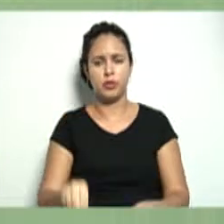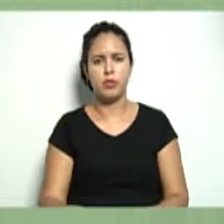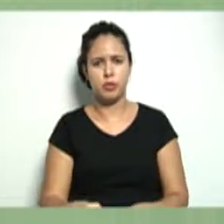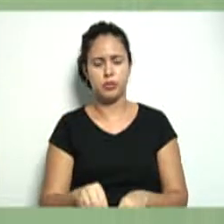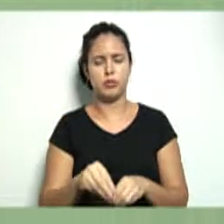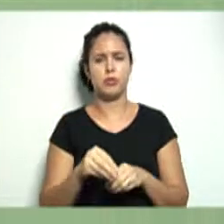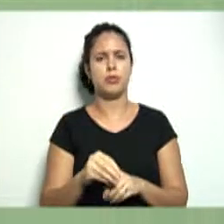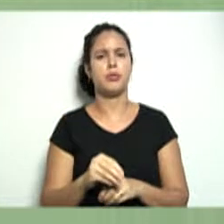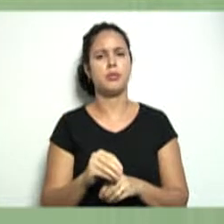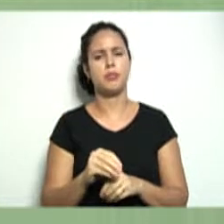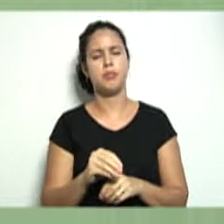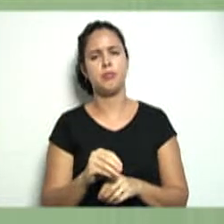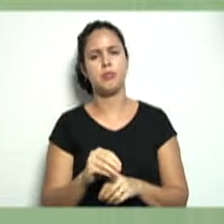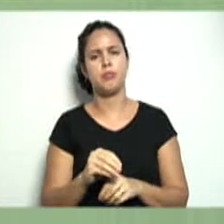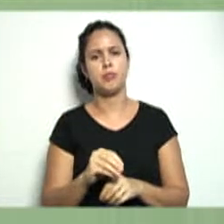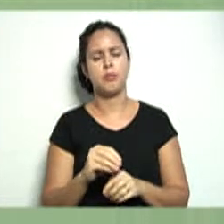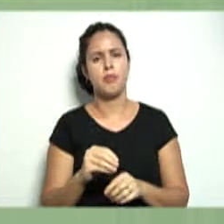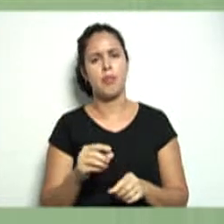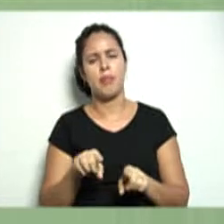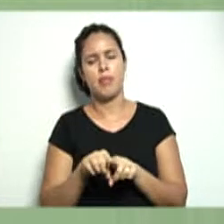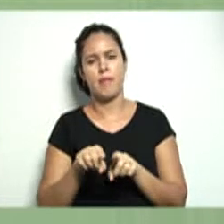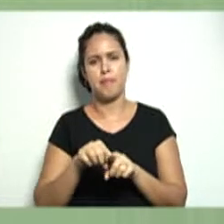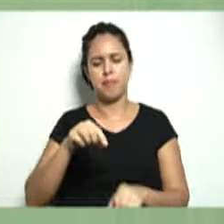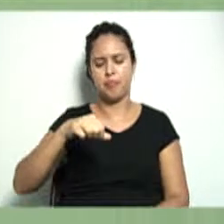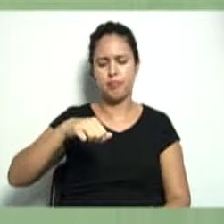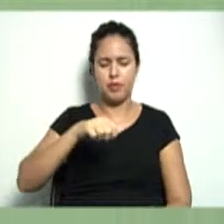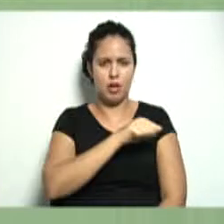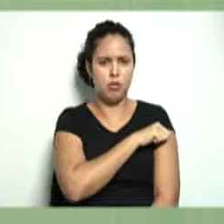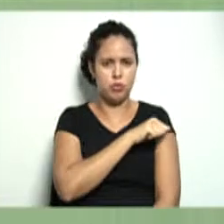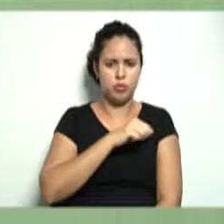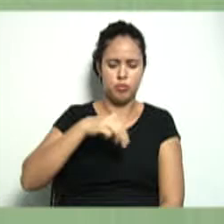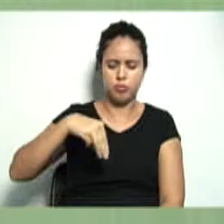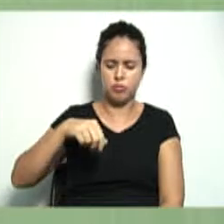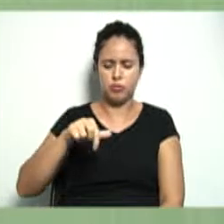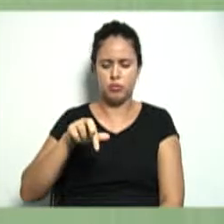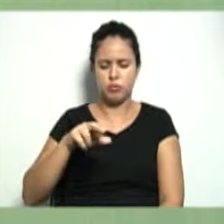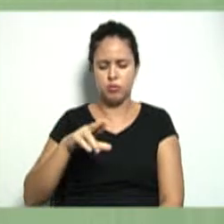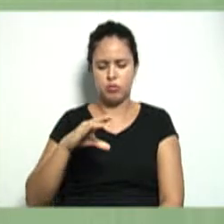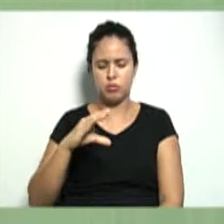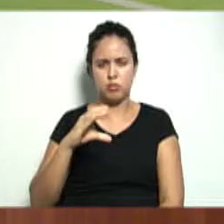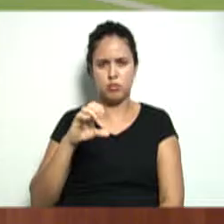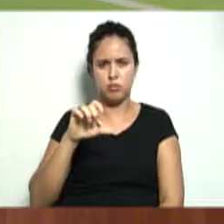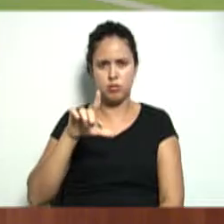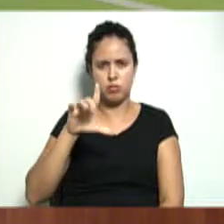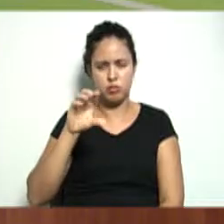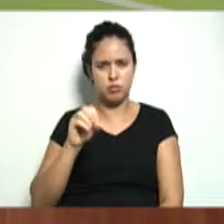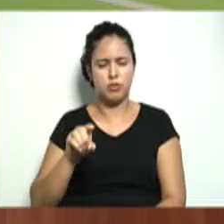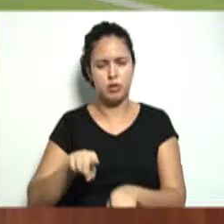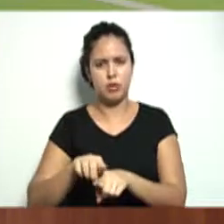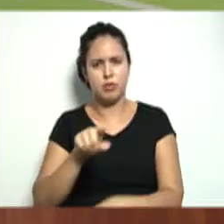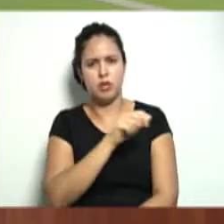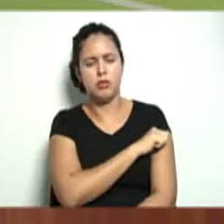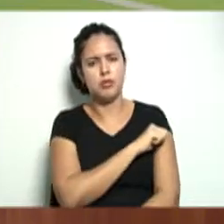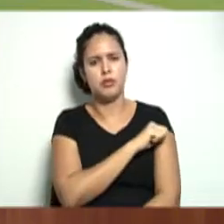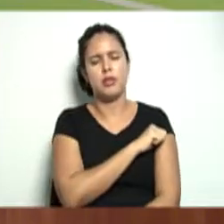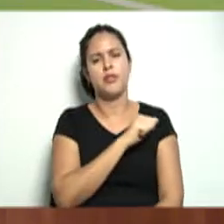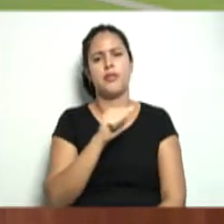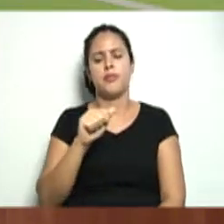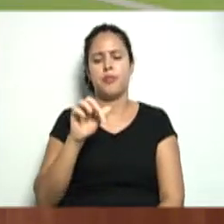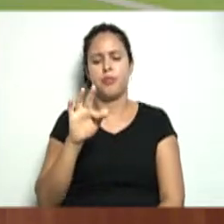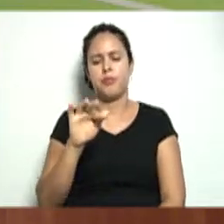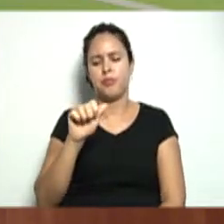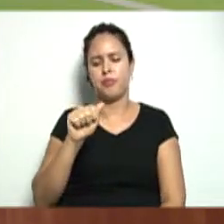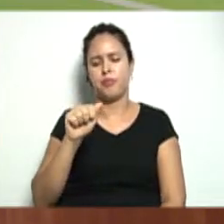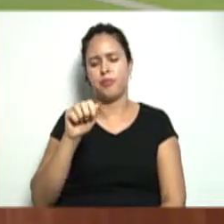para o Marcelo Aruá, parabéns aí para a Fabiana, parabéns